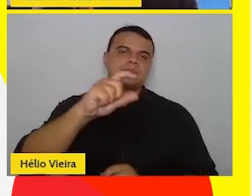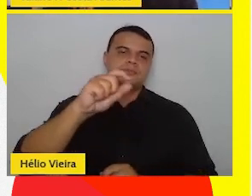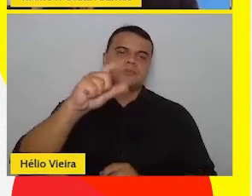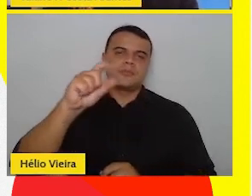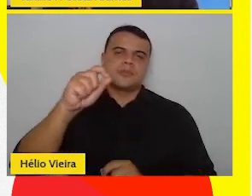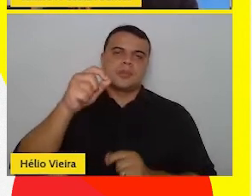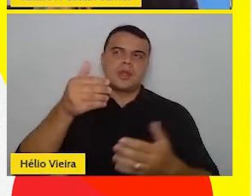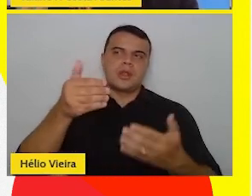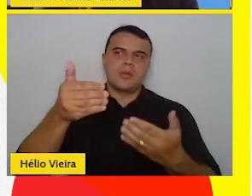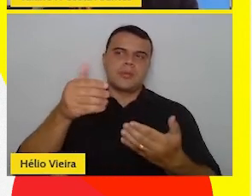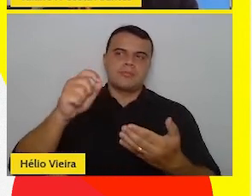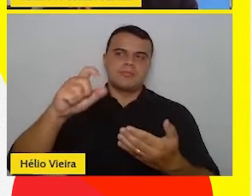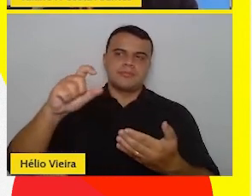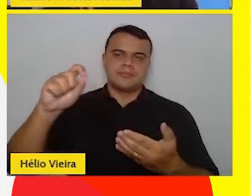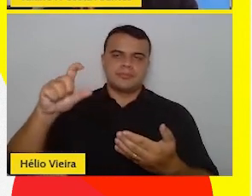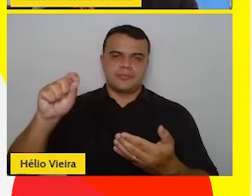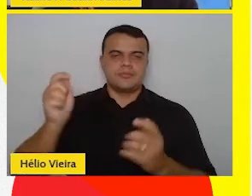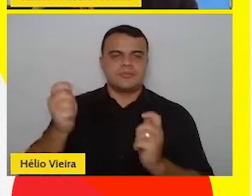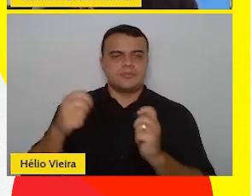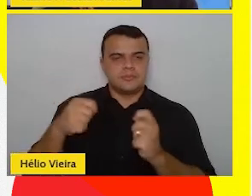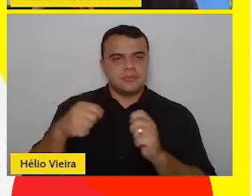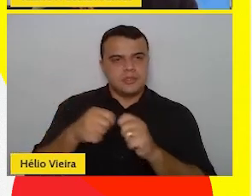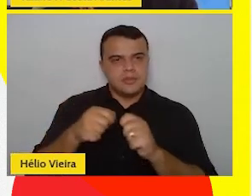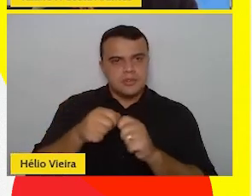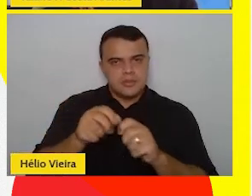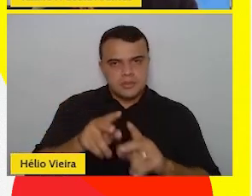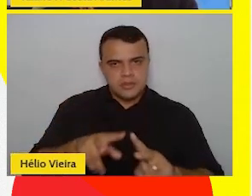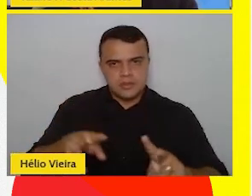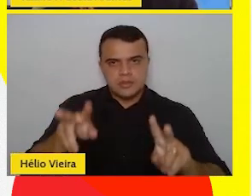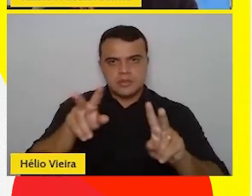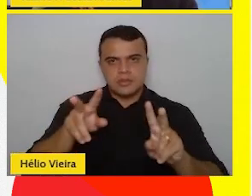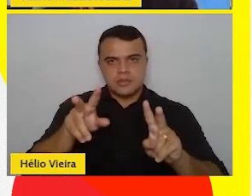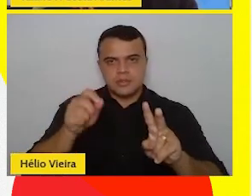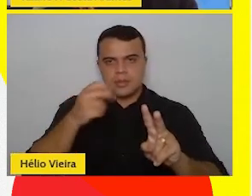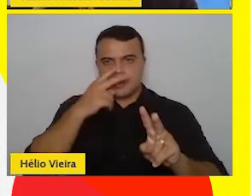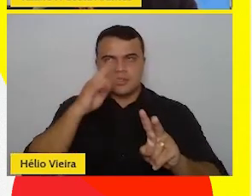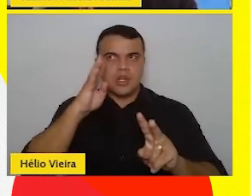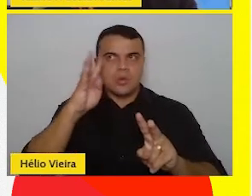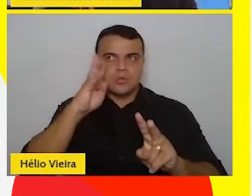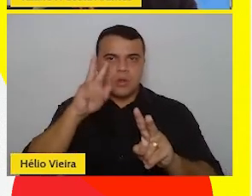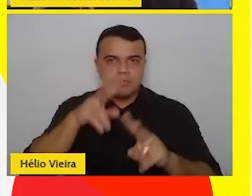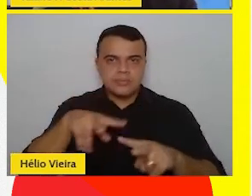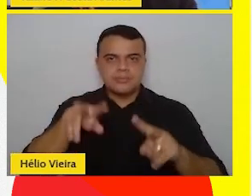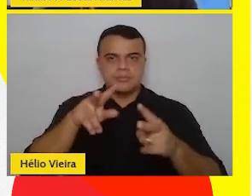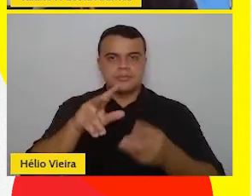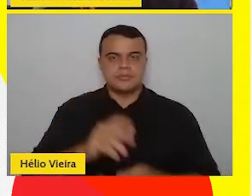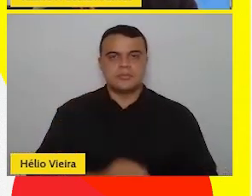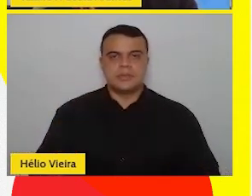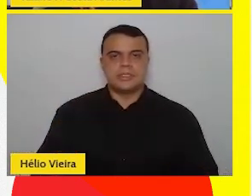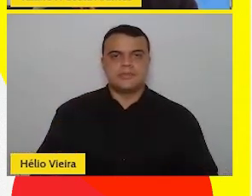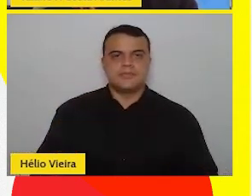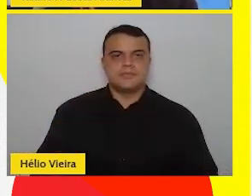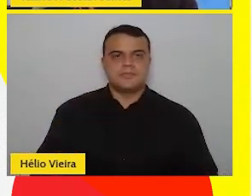paralelas, e fazendo esse movimento óptico.